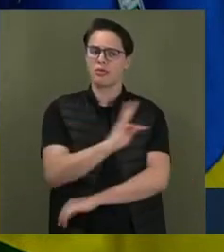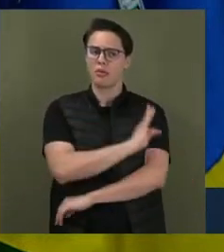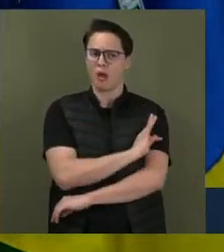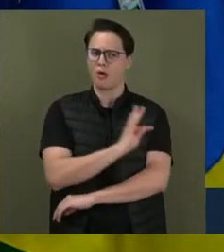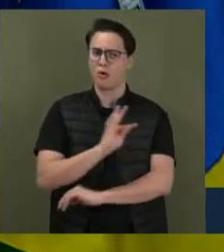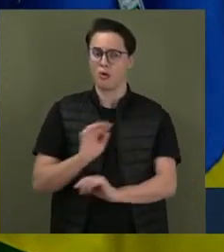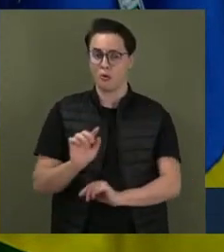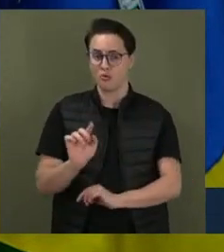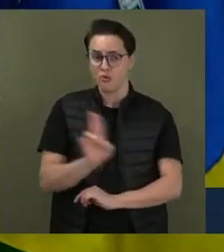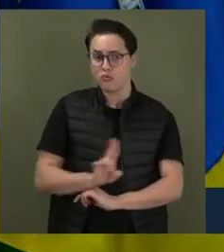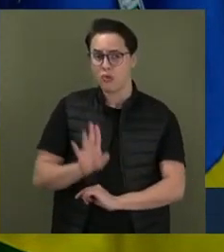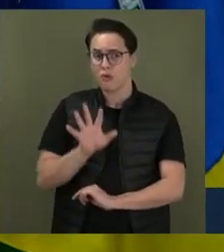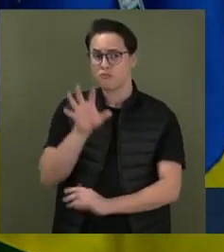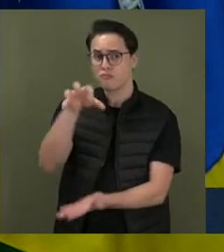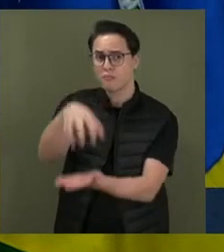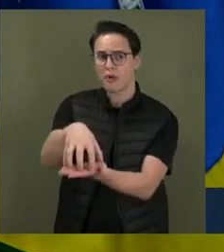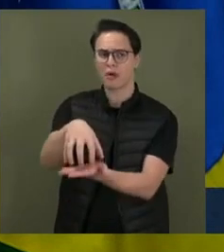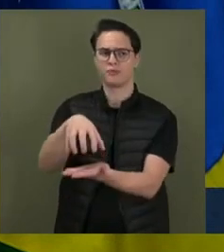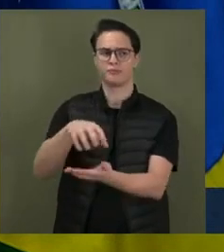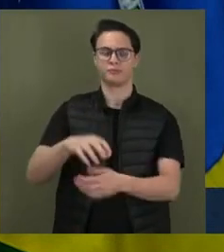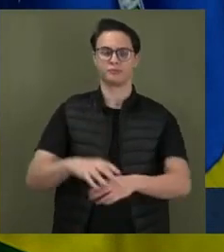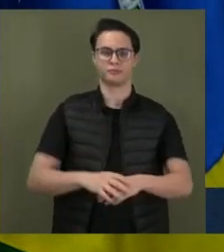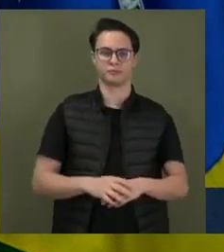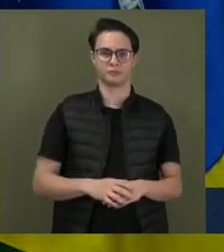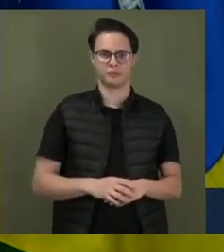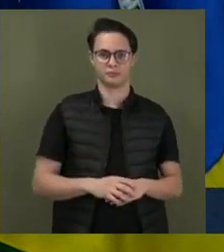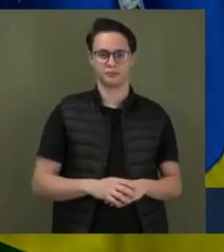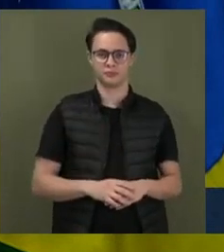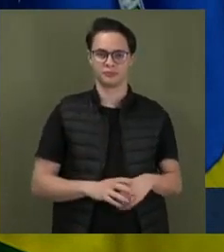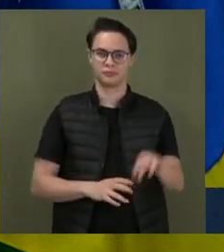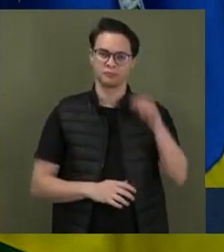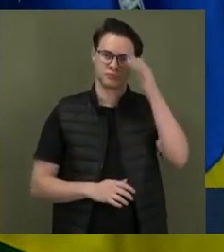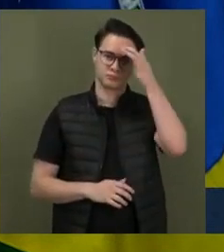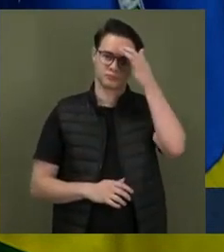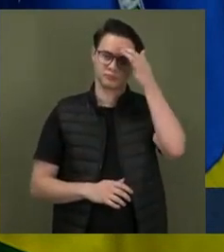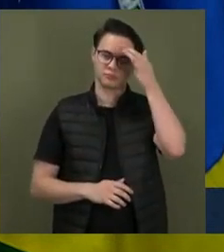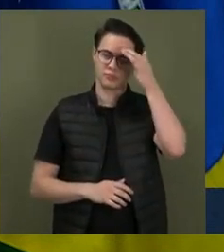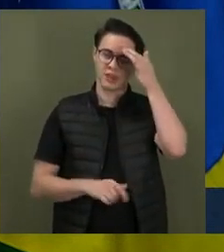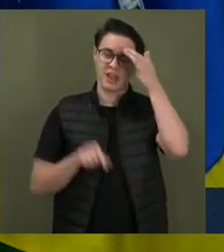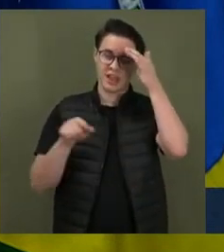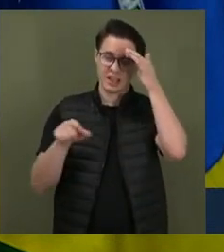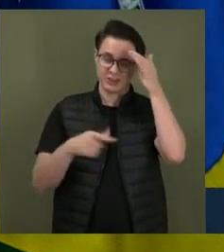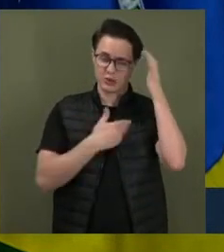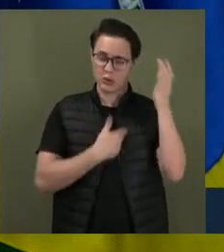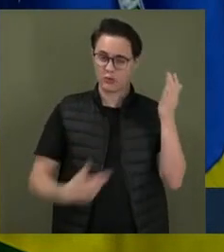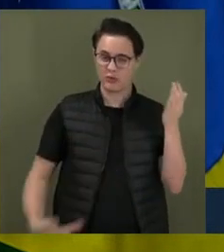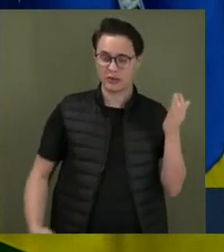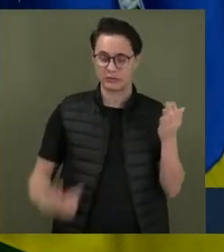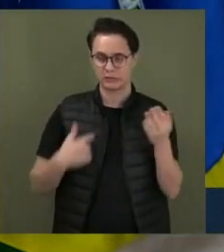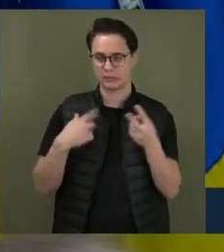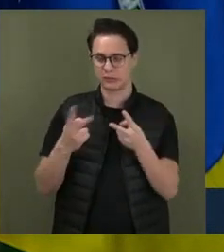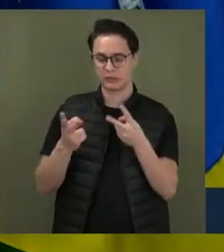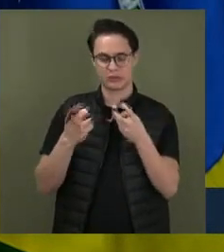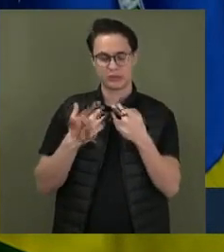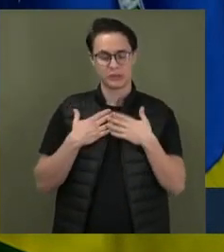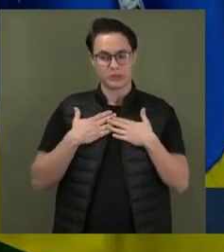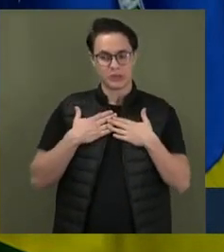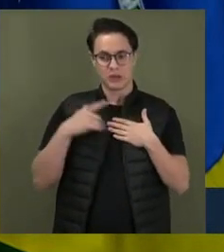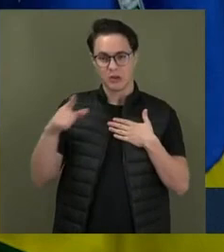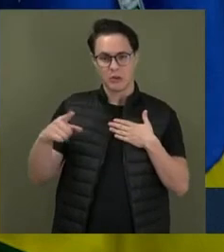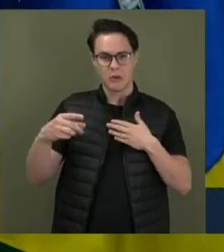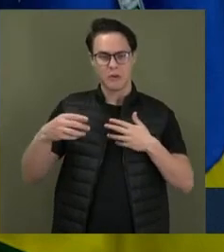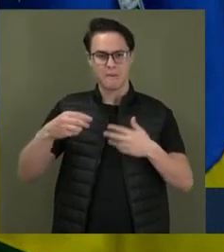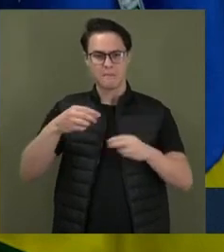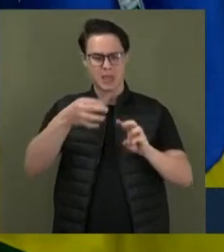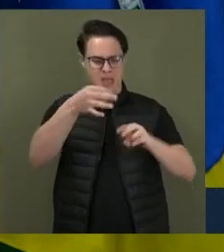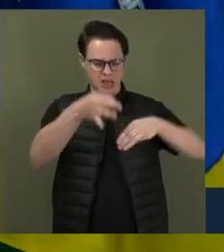revisionismo histórico que vem sendo realizado à luz do dia causa mal-estar em toda a sociedade. Ao ver um ministro conduzindo investigações contra o espectro